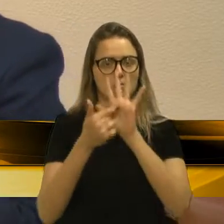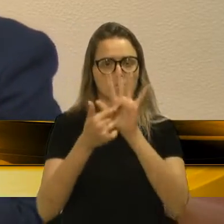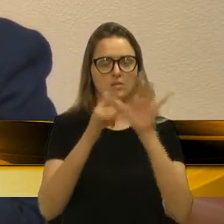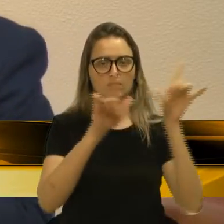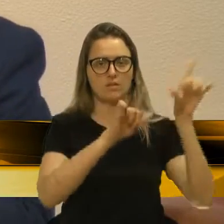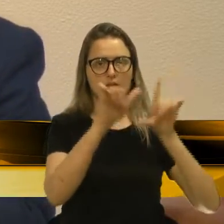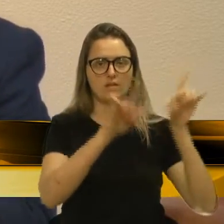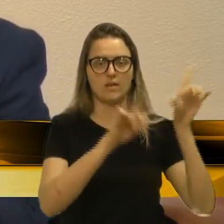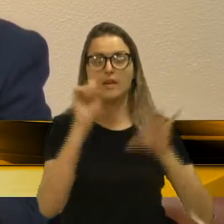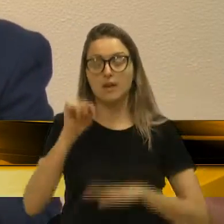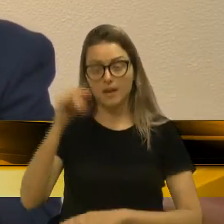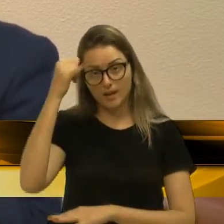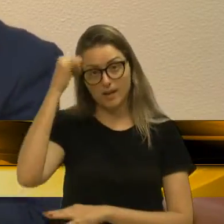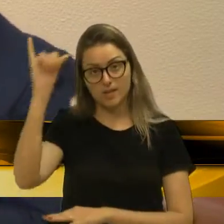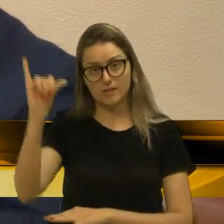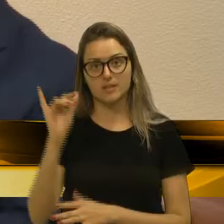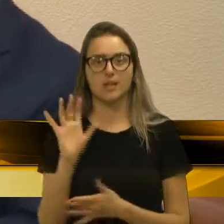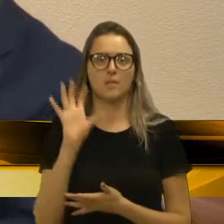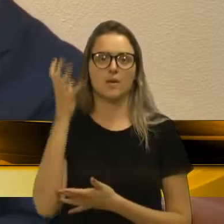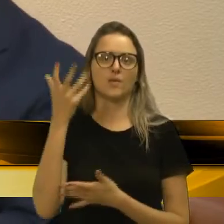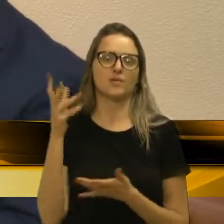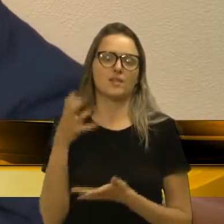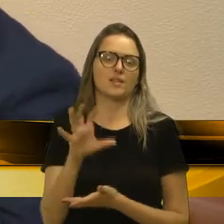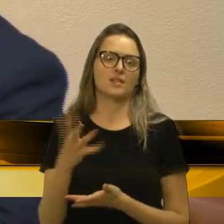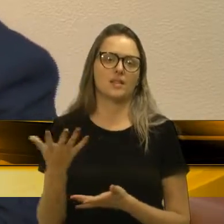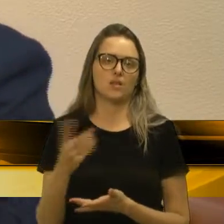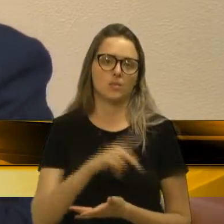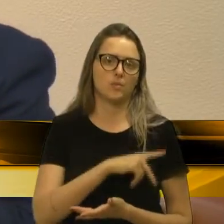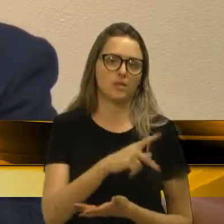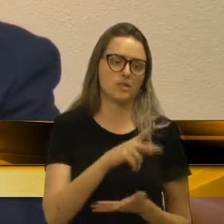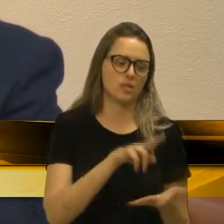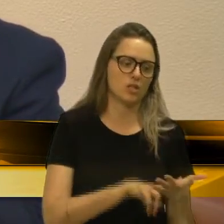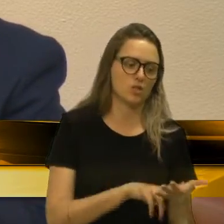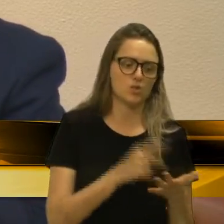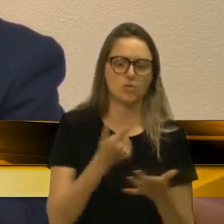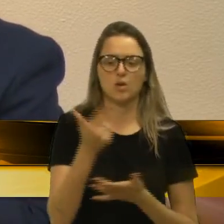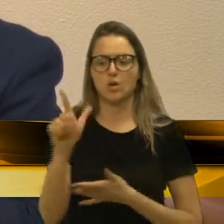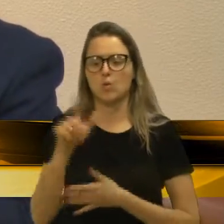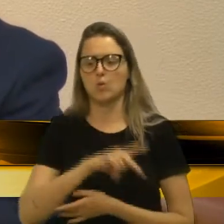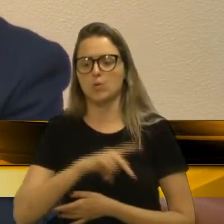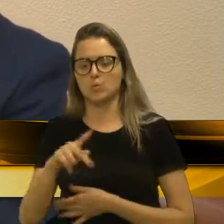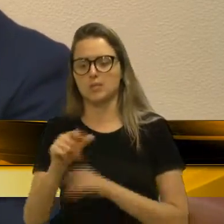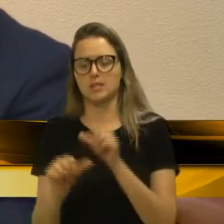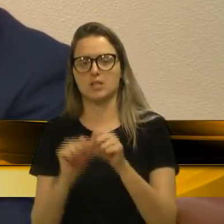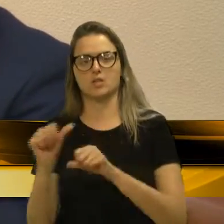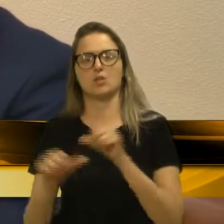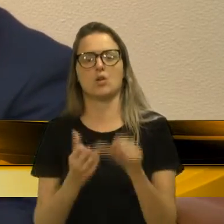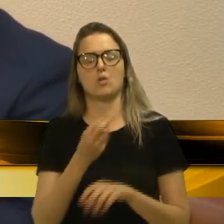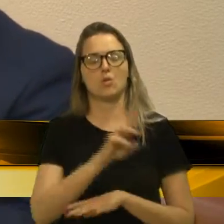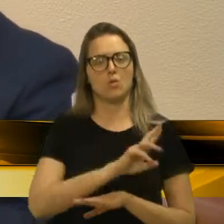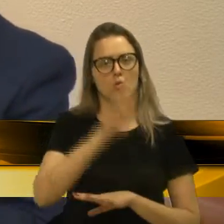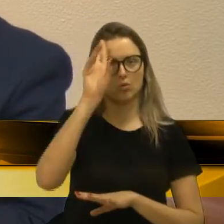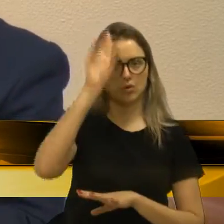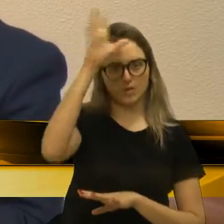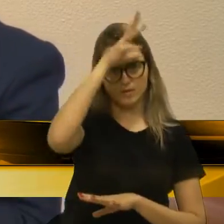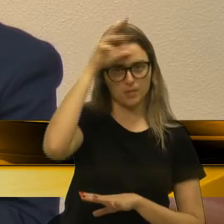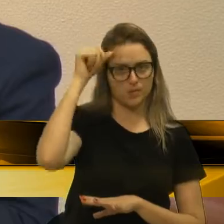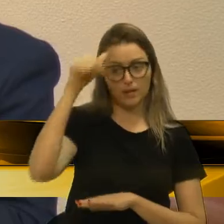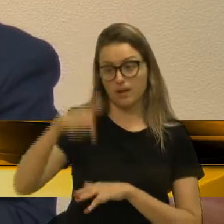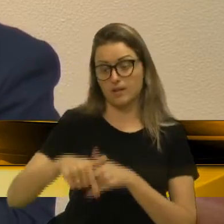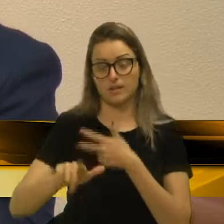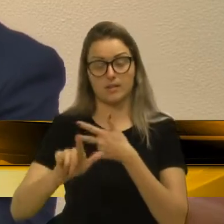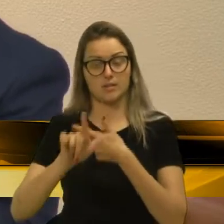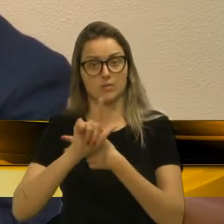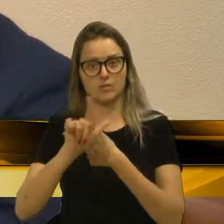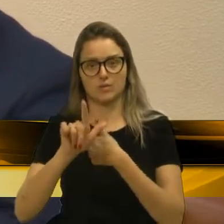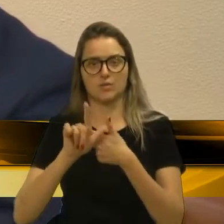para evitar que essas coisas aconteçam, quer dizer, um presidente assume, o outro muda. Isso acontece em muitos legislativos, aqui acontece também.